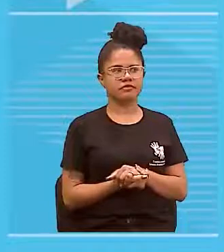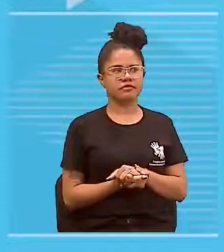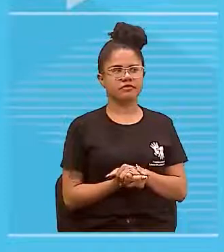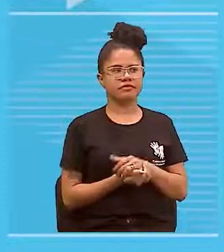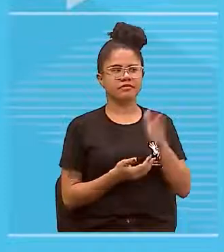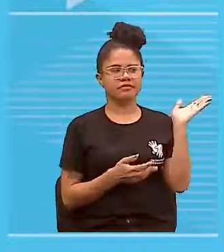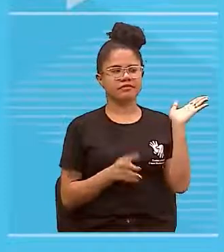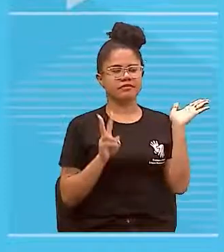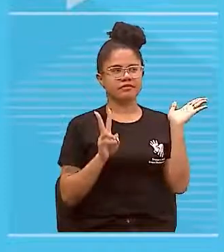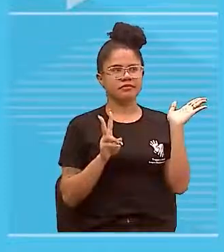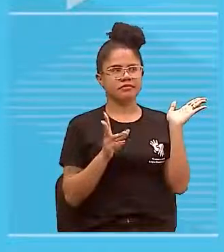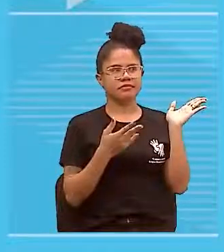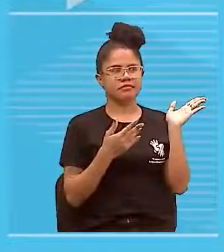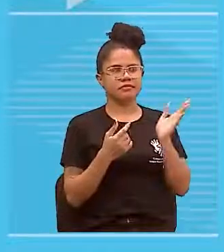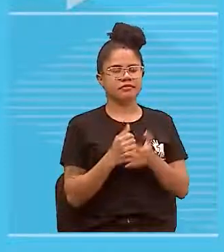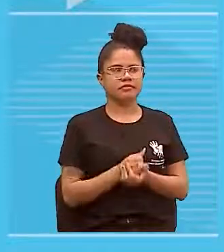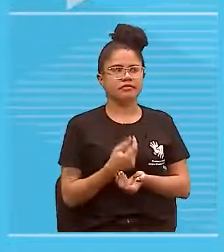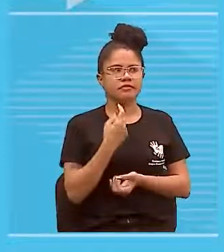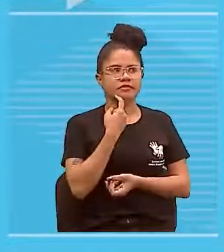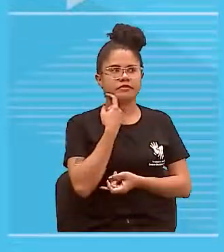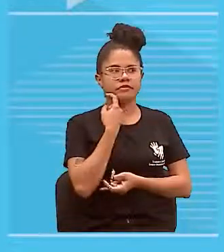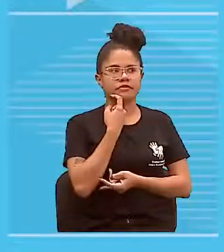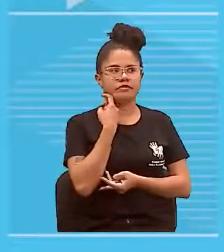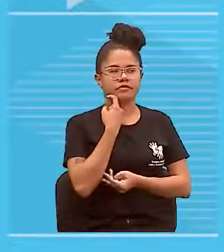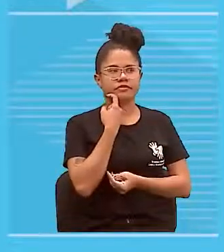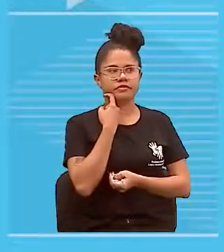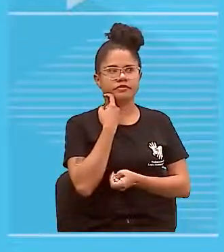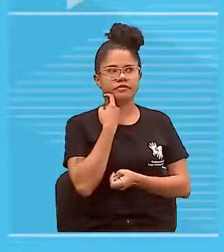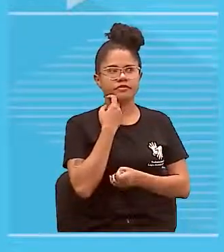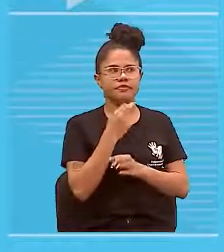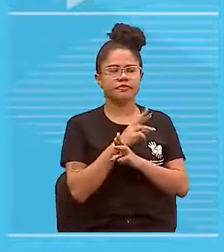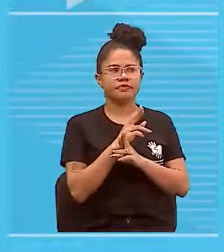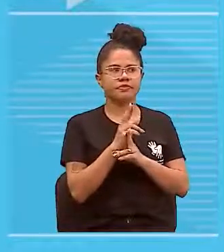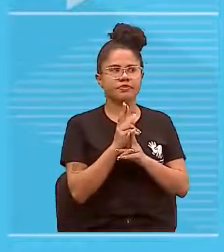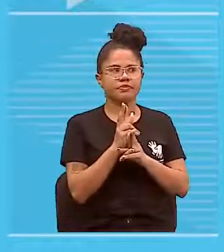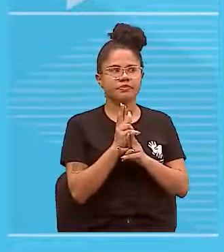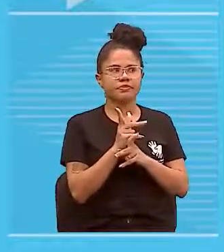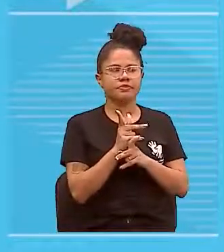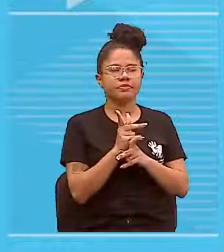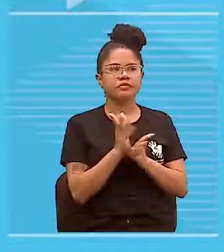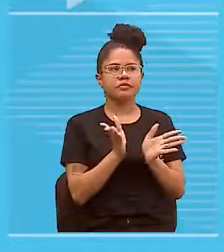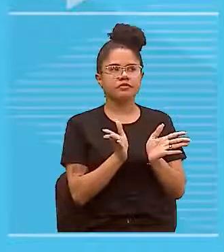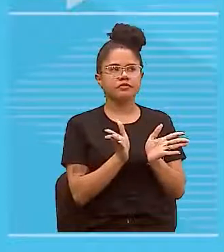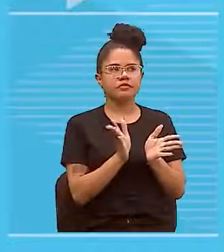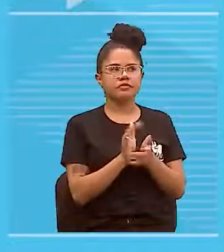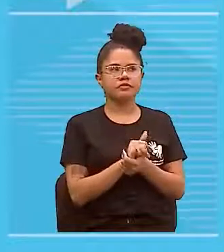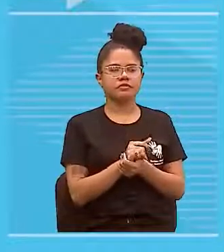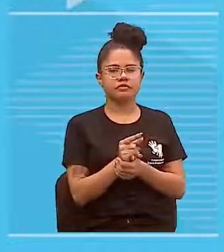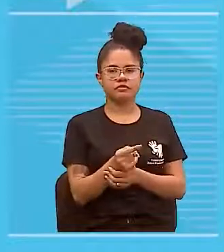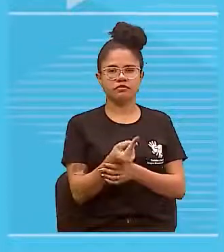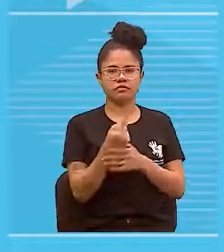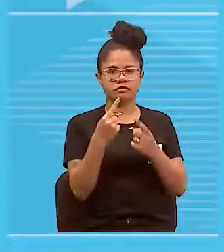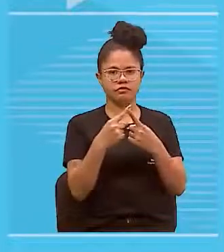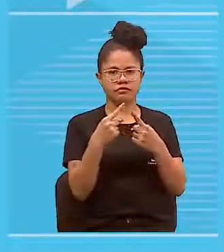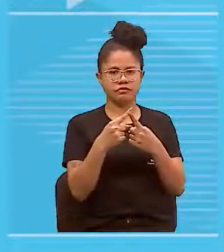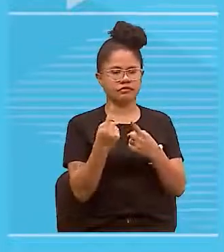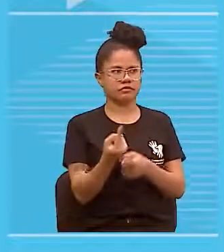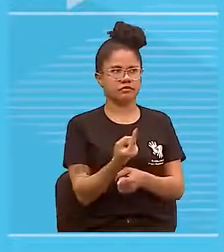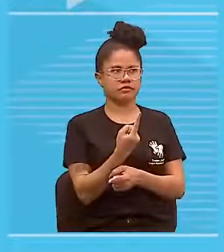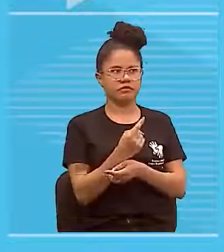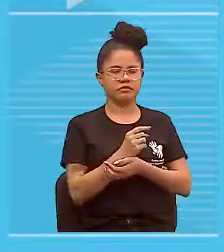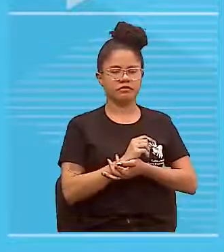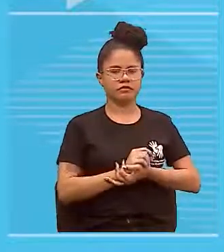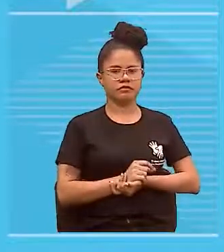Esses dois peixinhos aqui são de duas espécies diferentes. Ou, desculpa, são seres da mesma espécie.